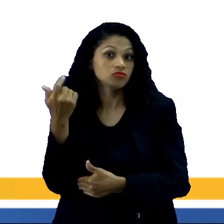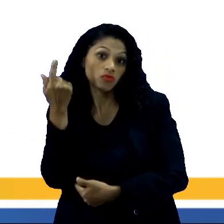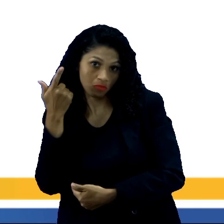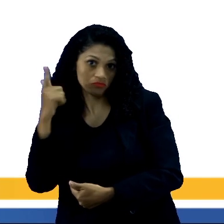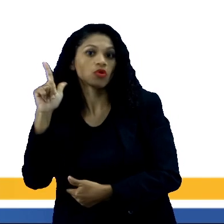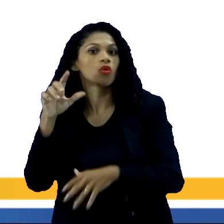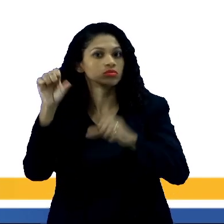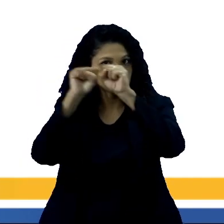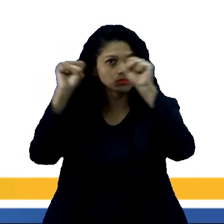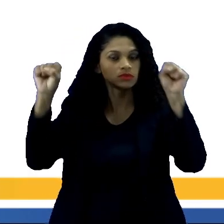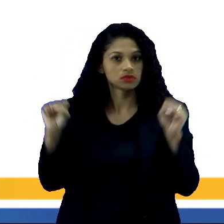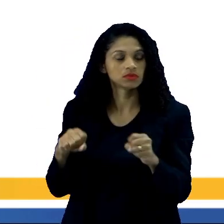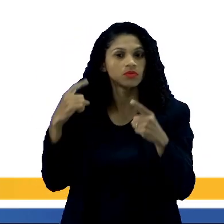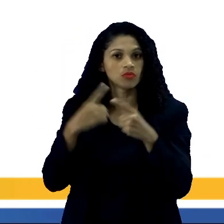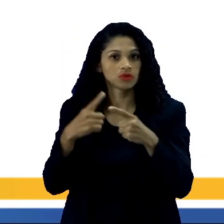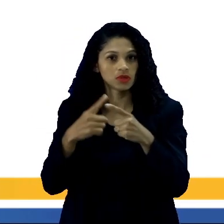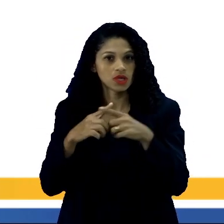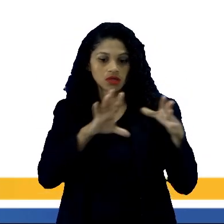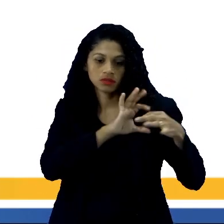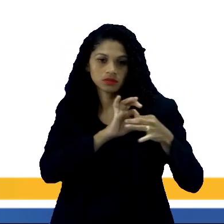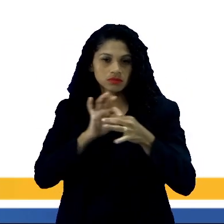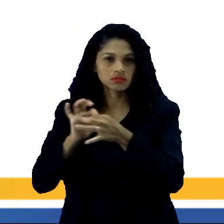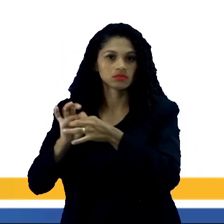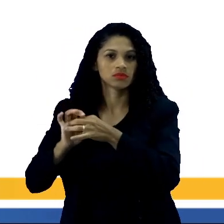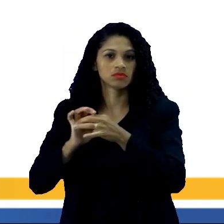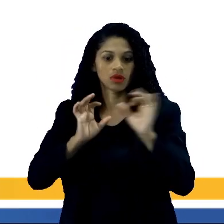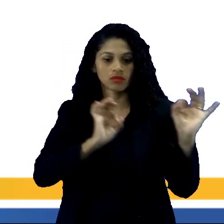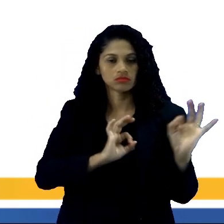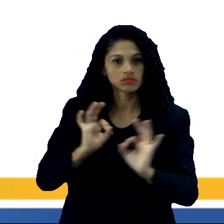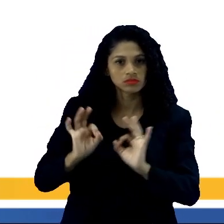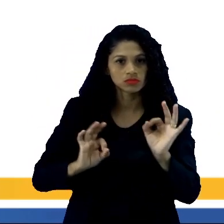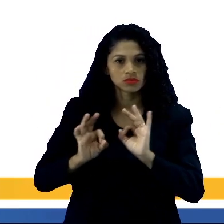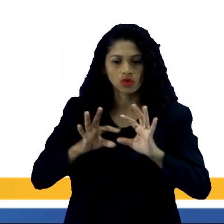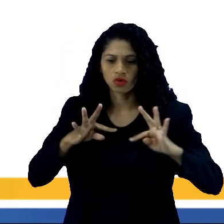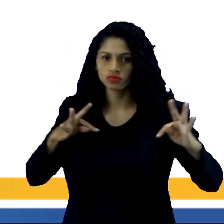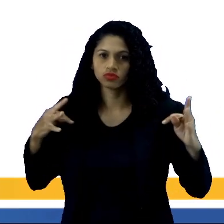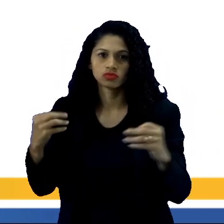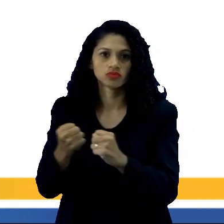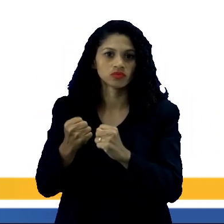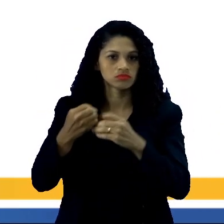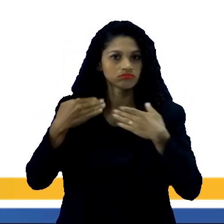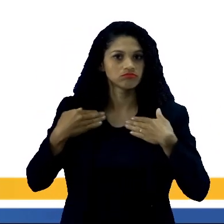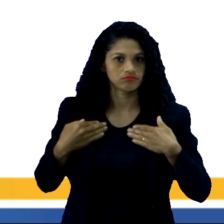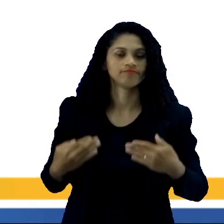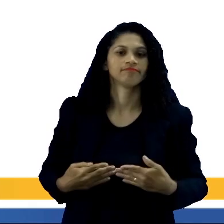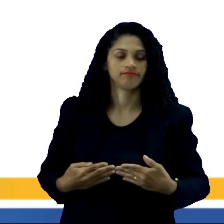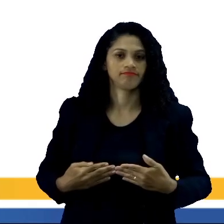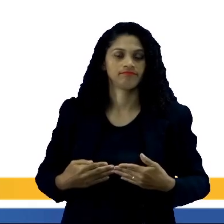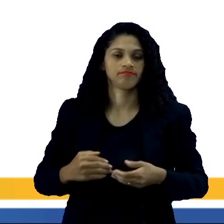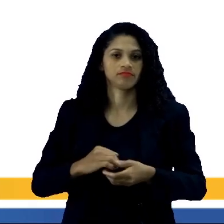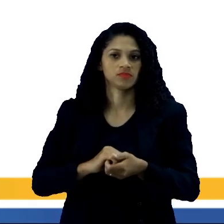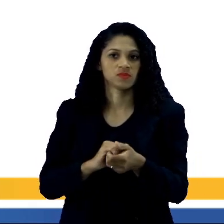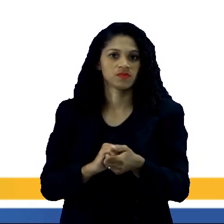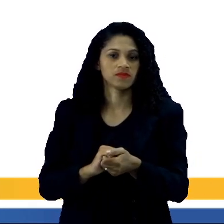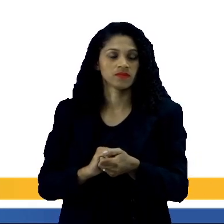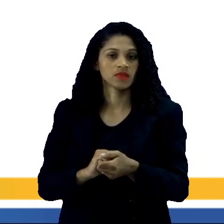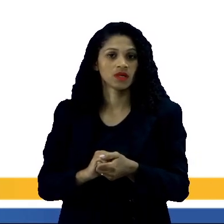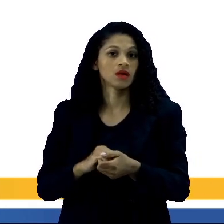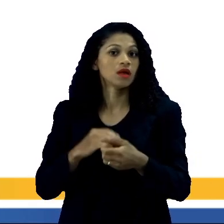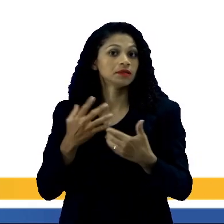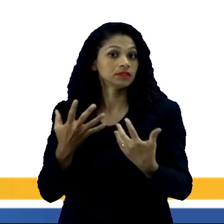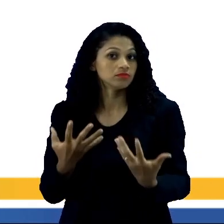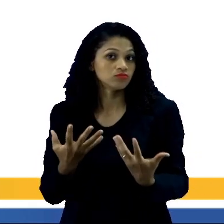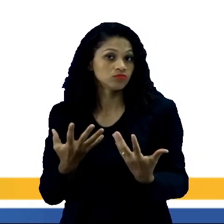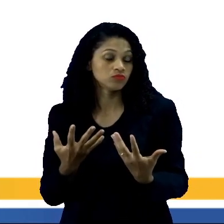sistemas, porque é ele que vai integrar e coordenar todas as funções e ações do nosso corpo. Ou seja, querendo ou